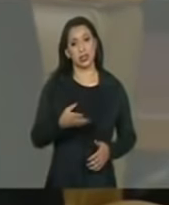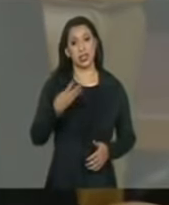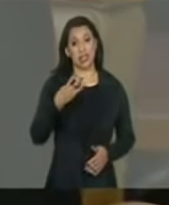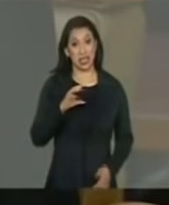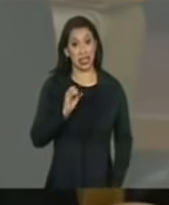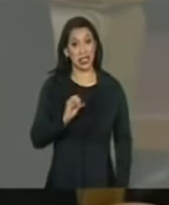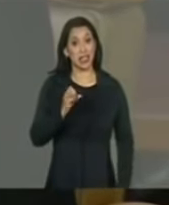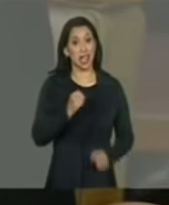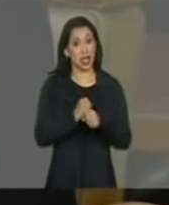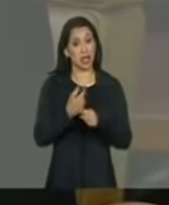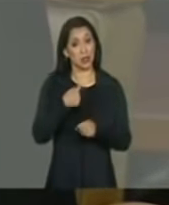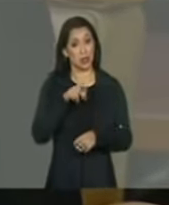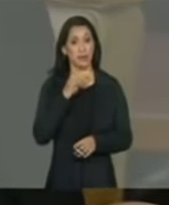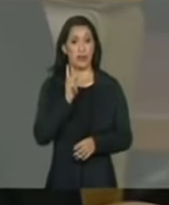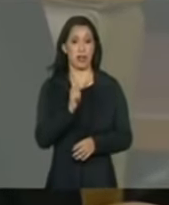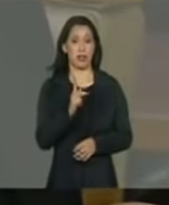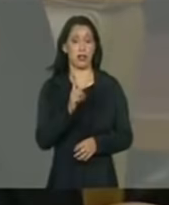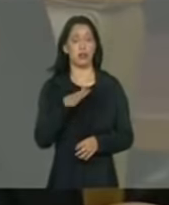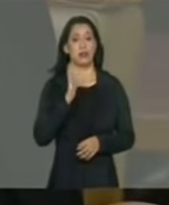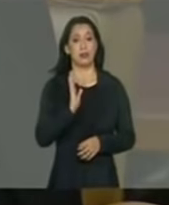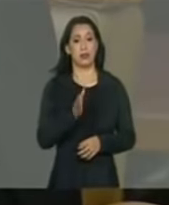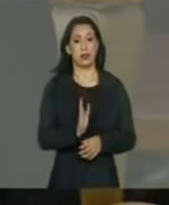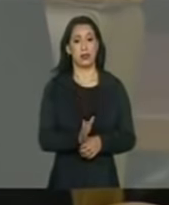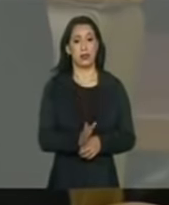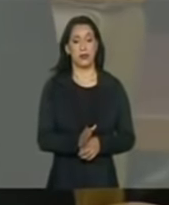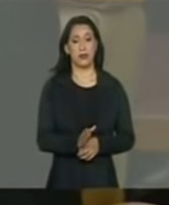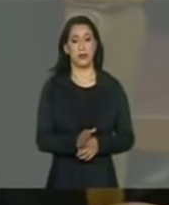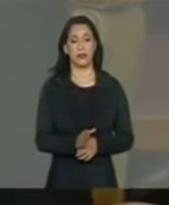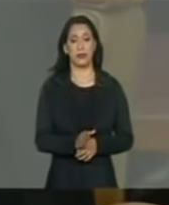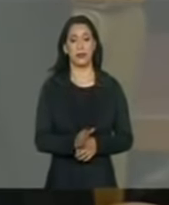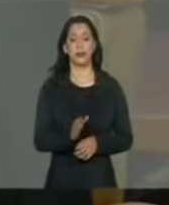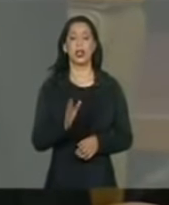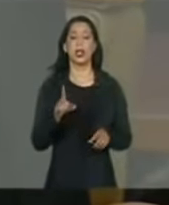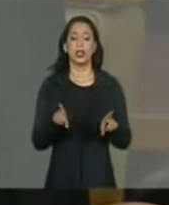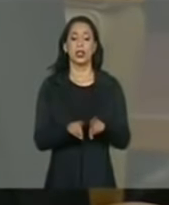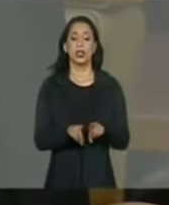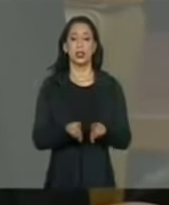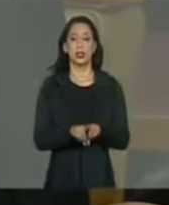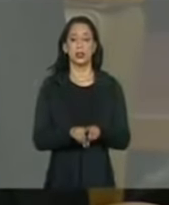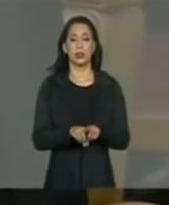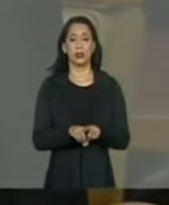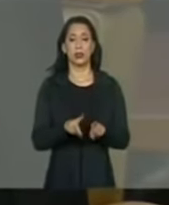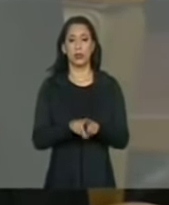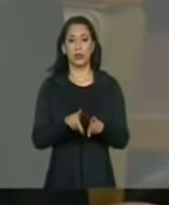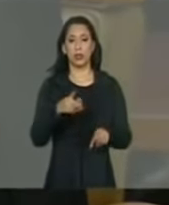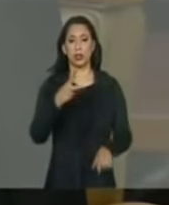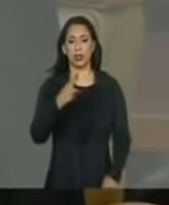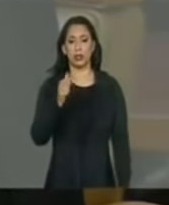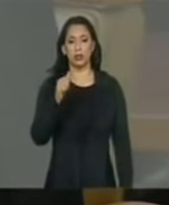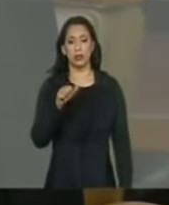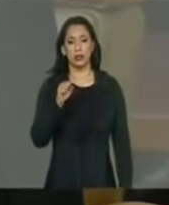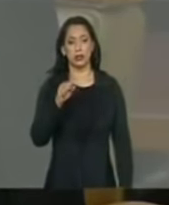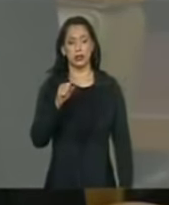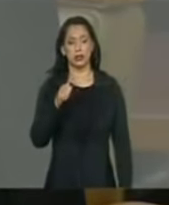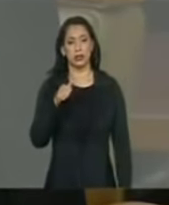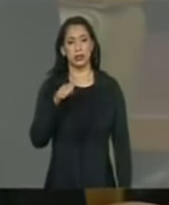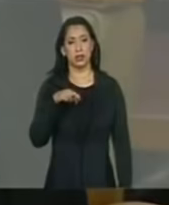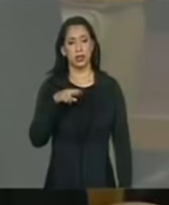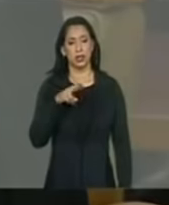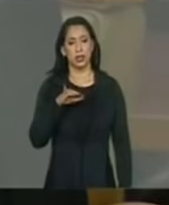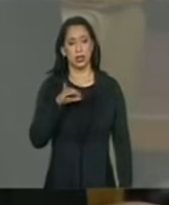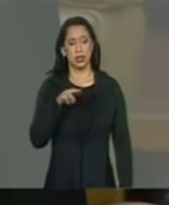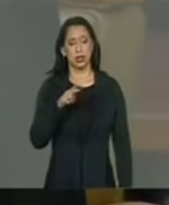anos é também o saudoso ministro aldir passarinho o supremo tribunal federal tem